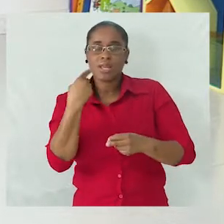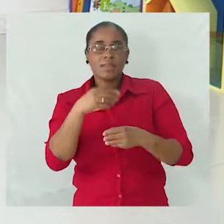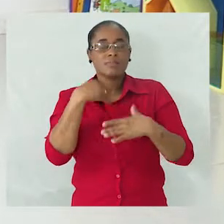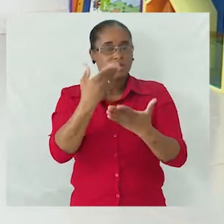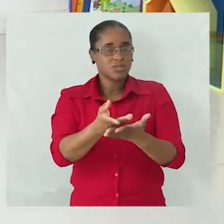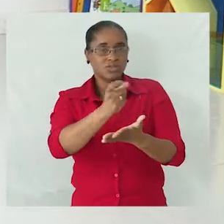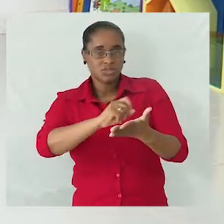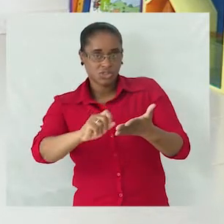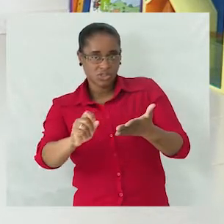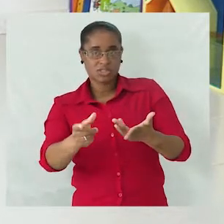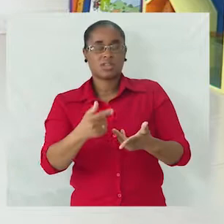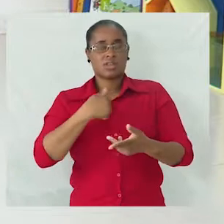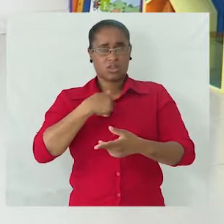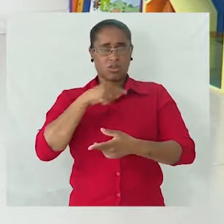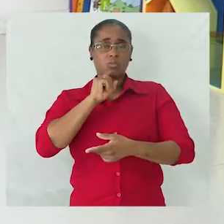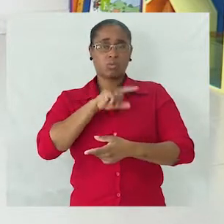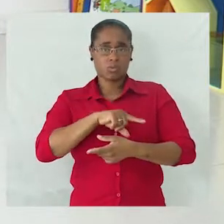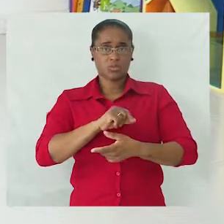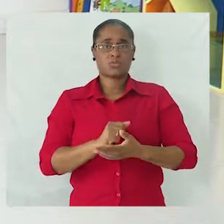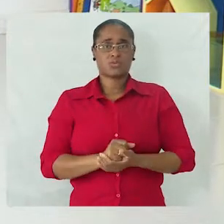representação escrita, eu posso